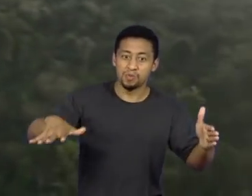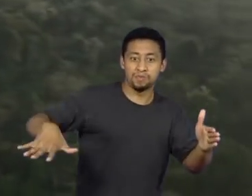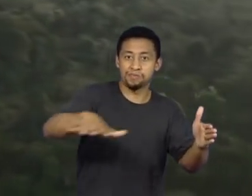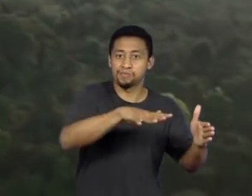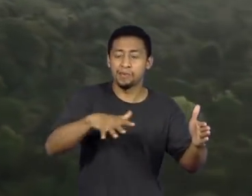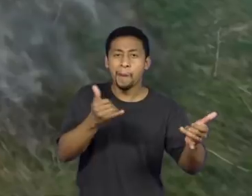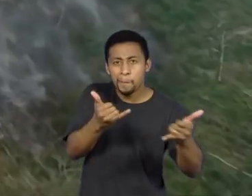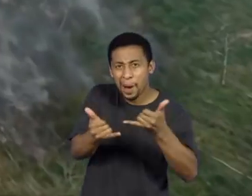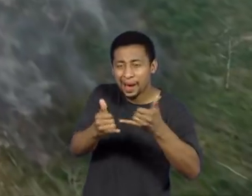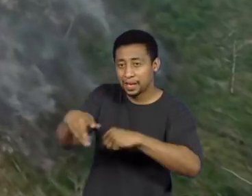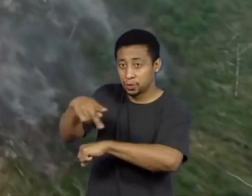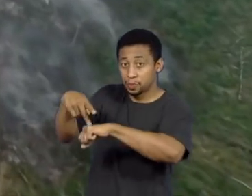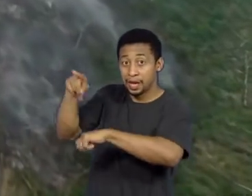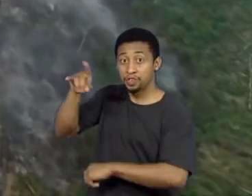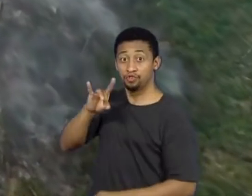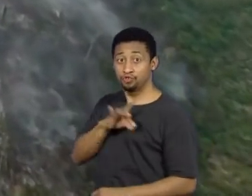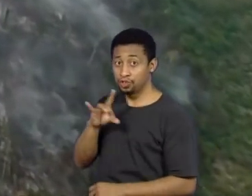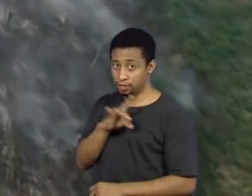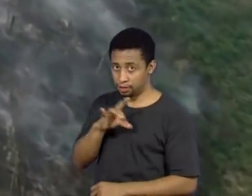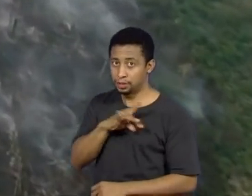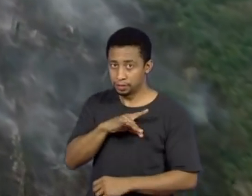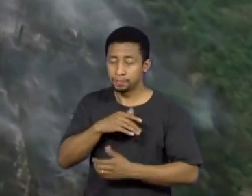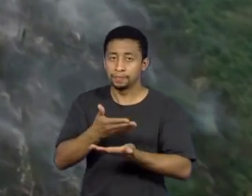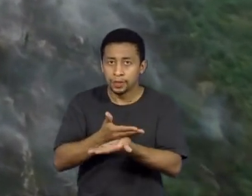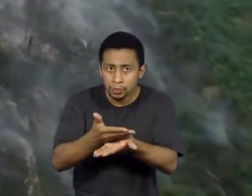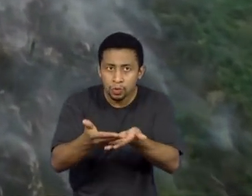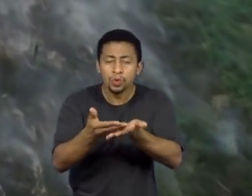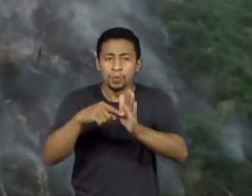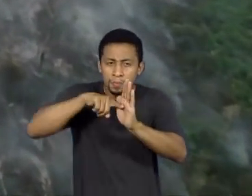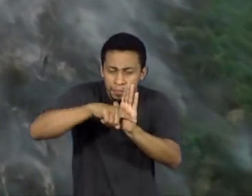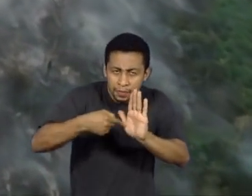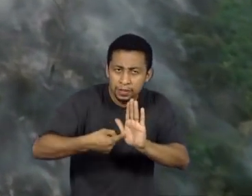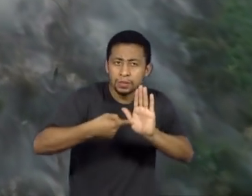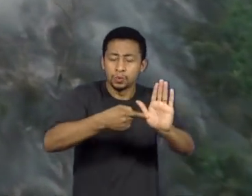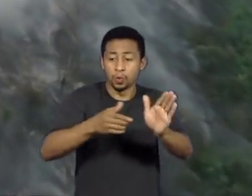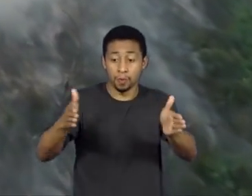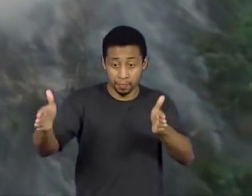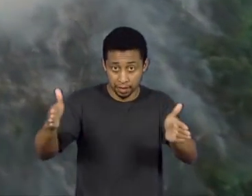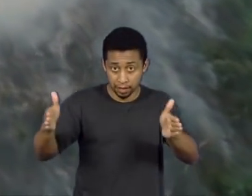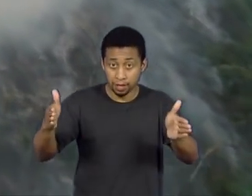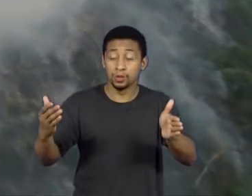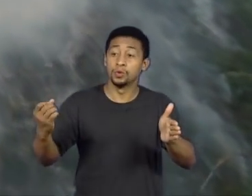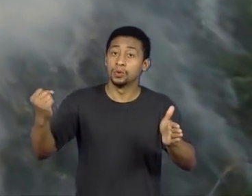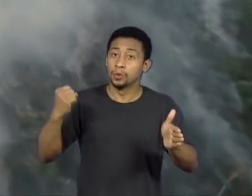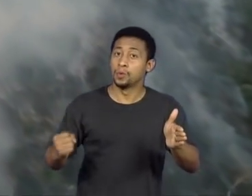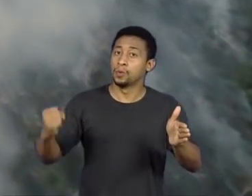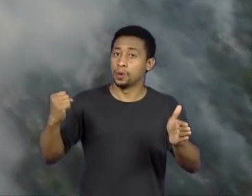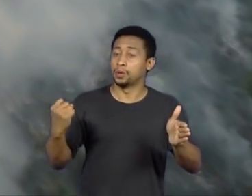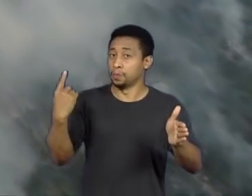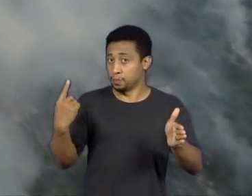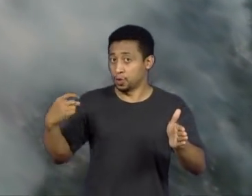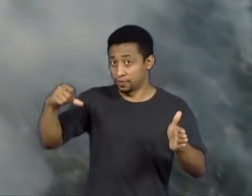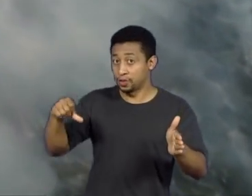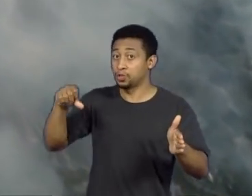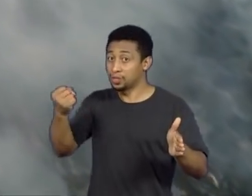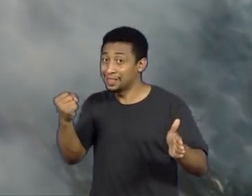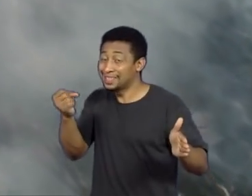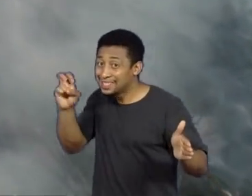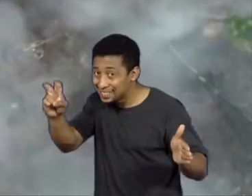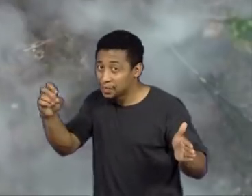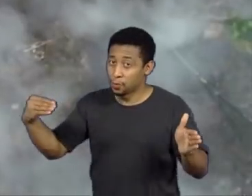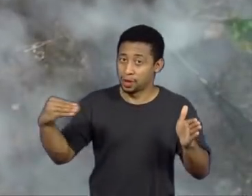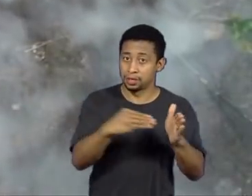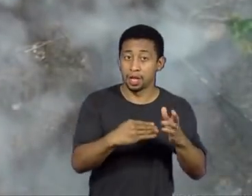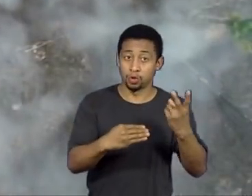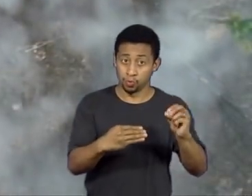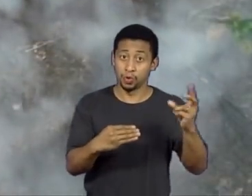do Chile. Segundo o levantamento da iniciativa MAP Biomas, no mesmo período de 1985 a